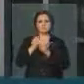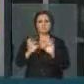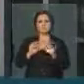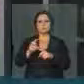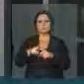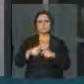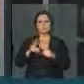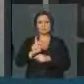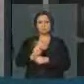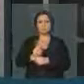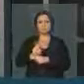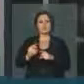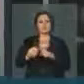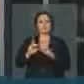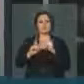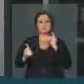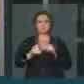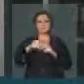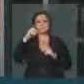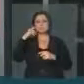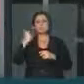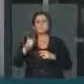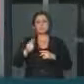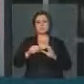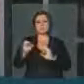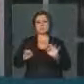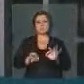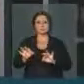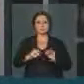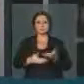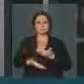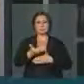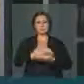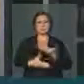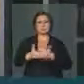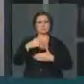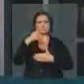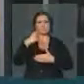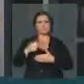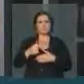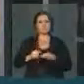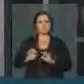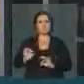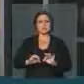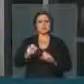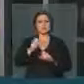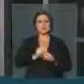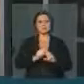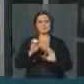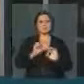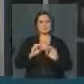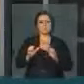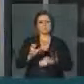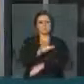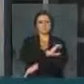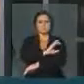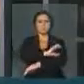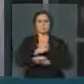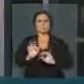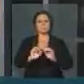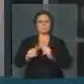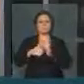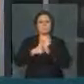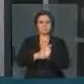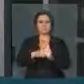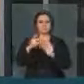monitoramento à distância analisam e e o relatório e avaliam o relatório mensal dos coordenadores sobre